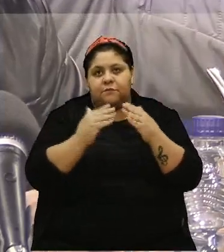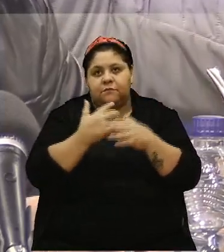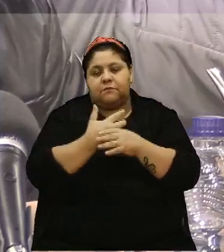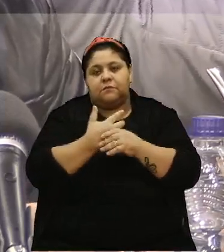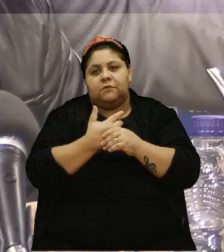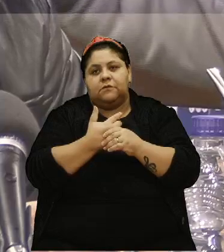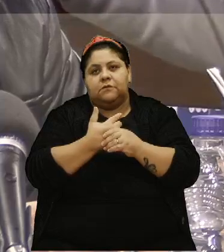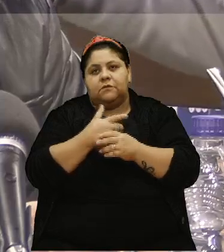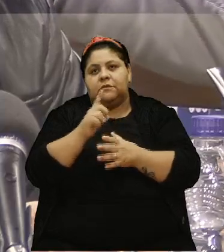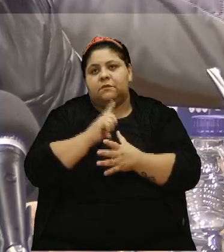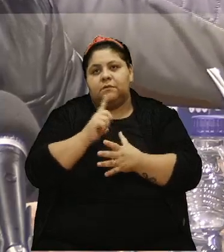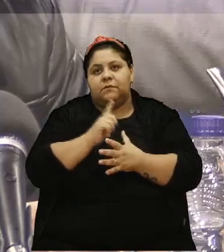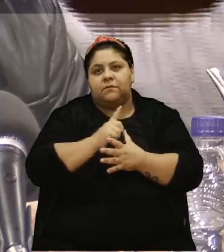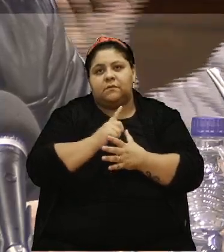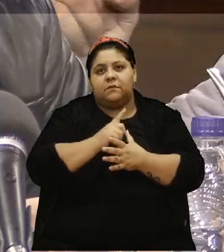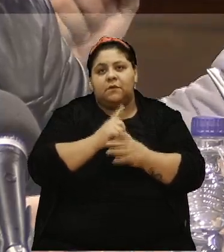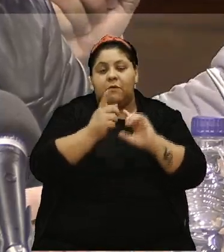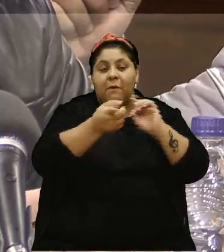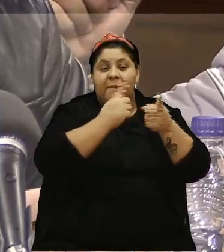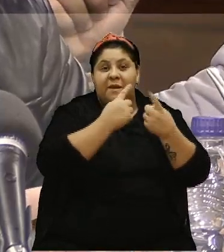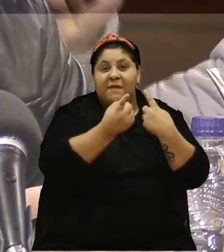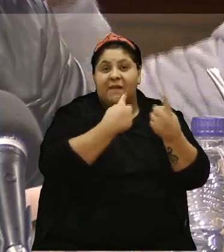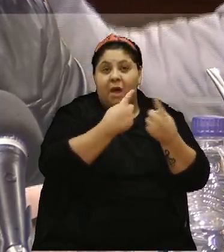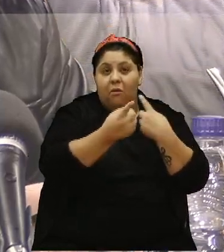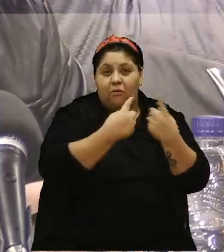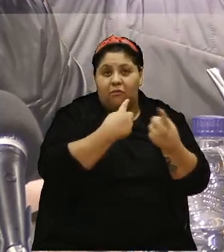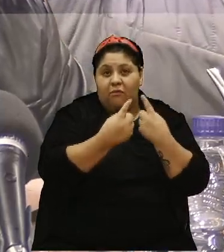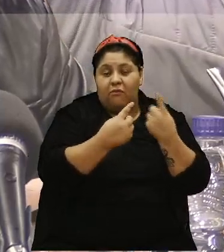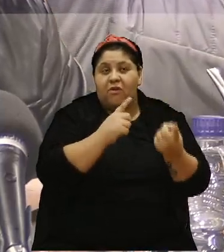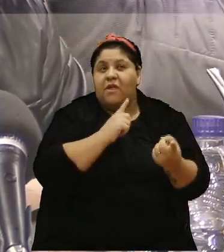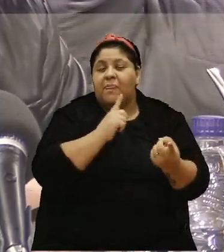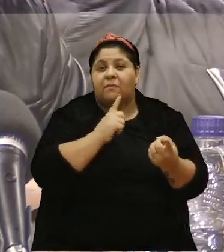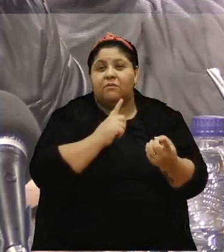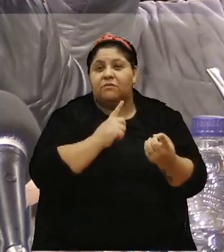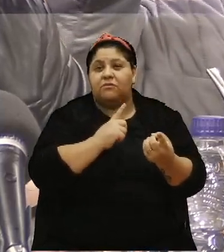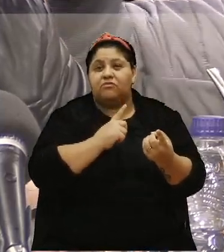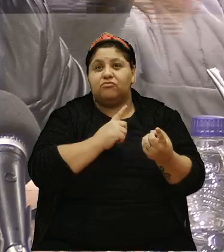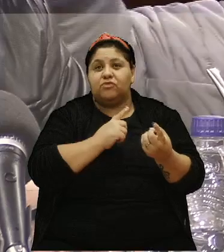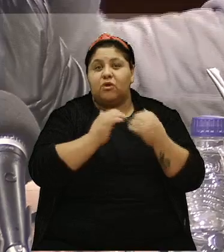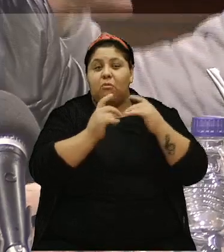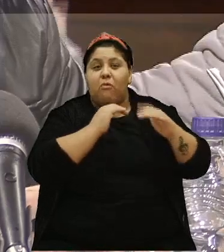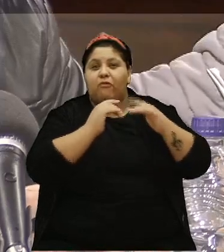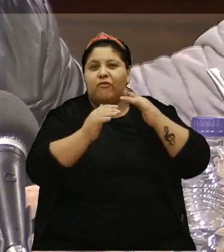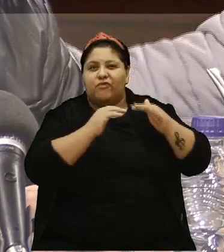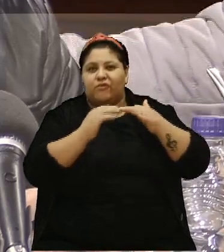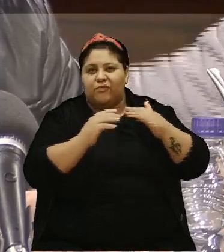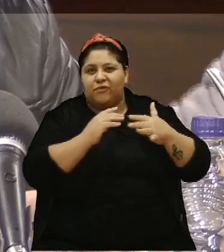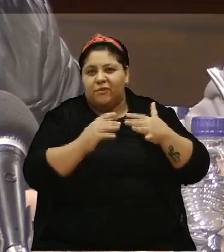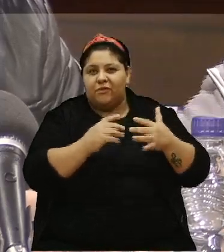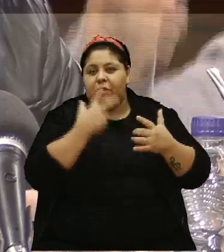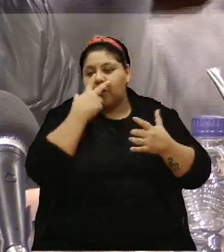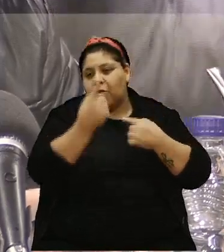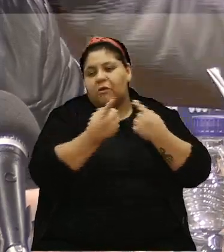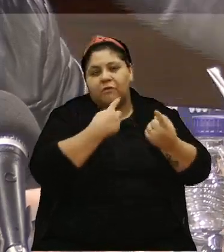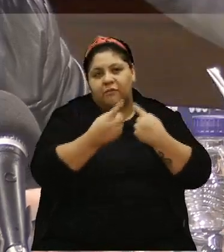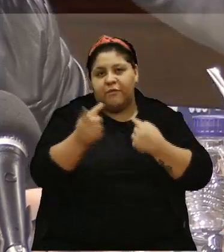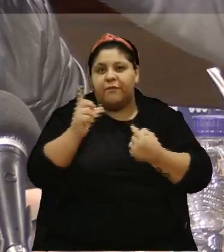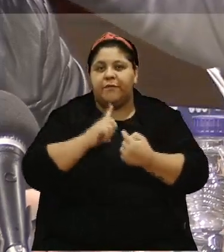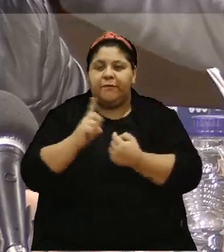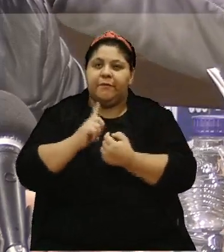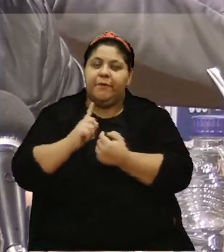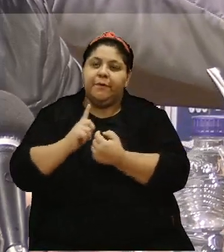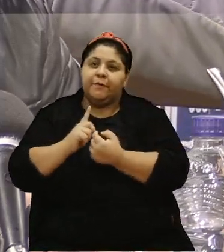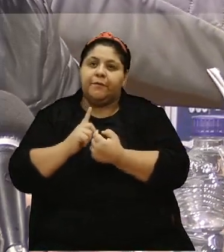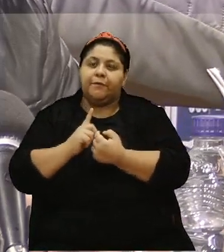nós temos ali a perimetral, que não tem um fluxo como deveria ser de uma perimetral. Nós temos aqui o